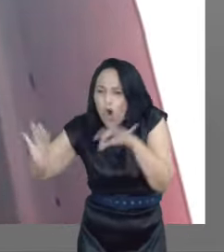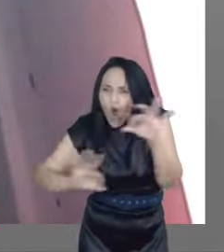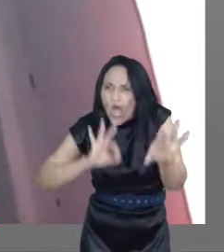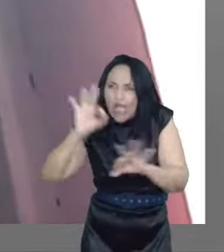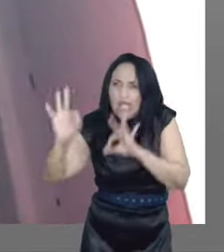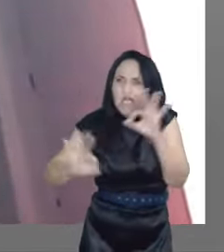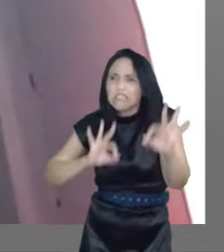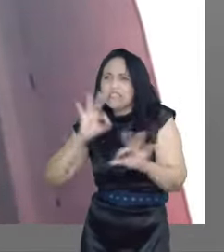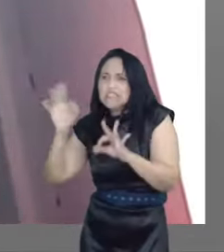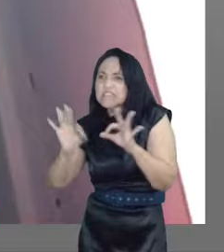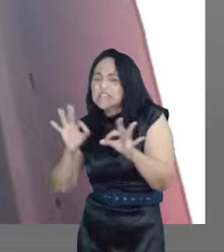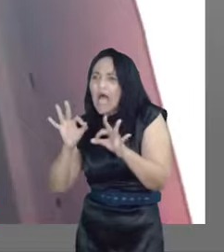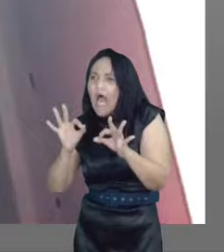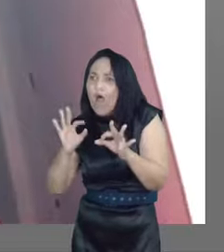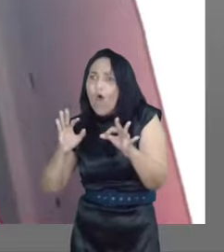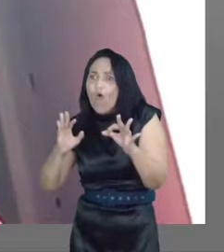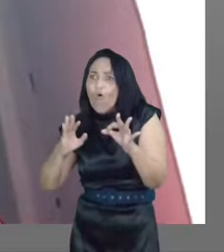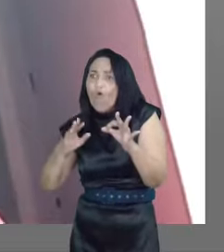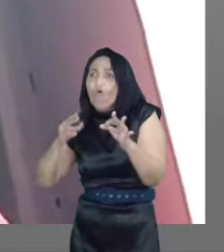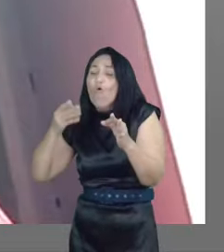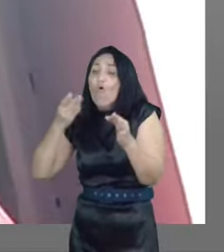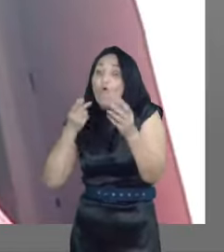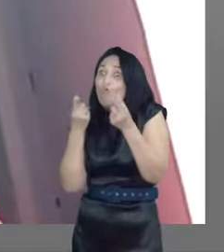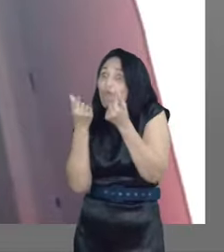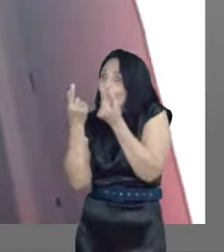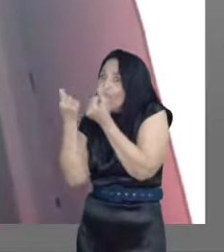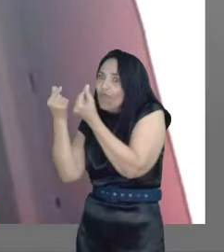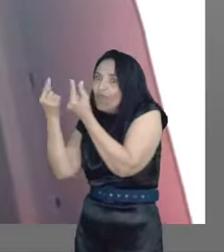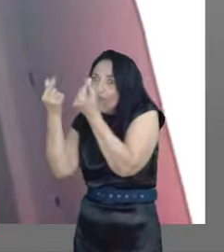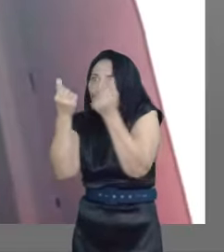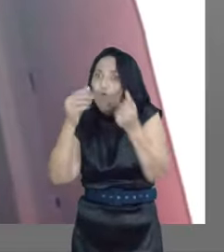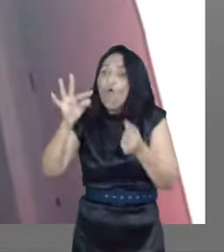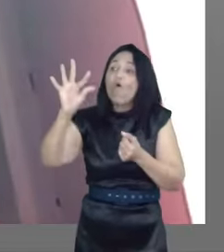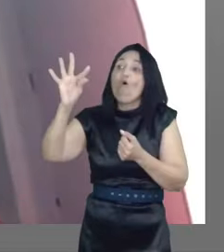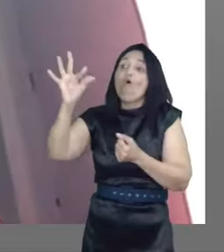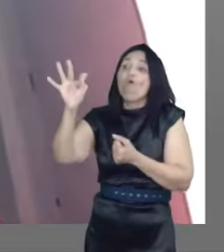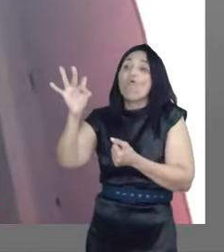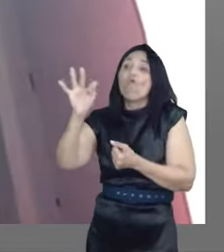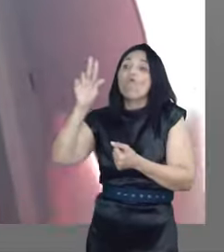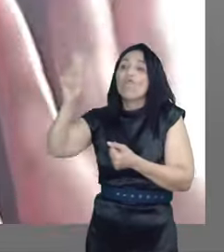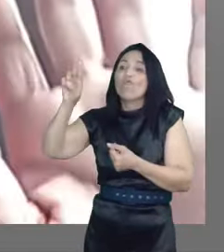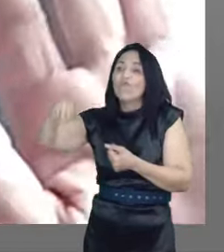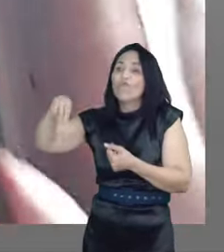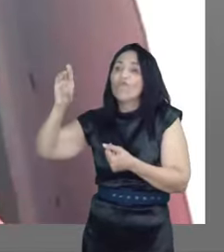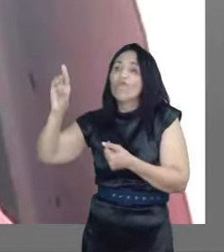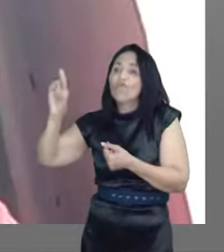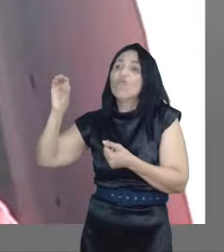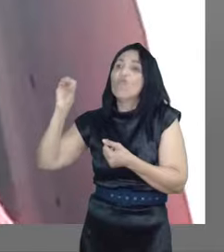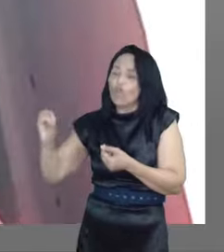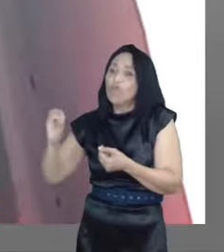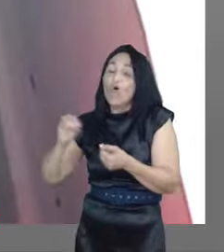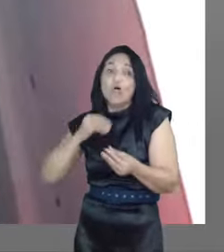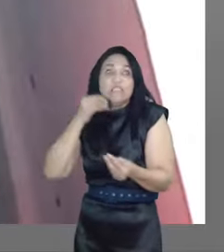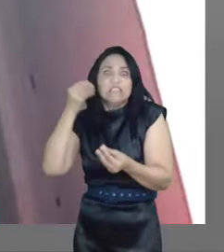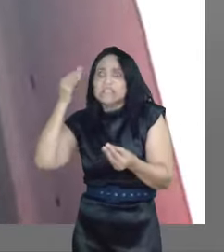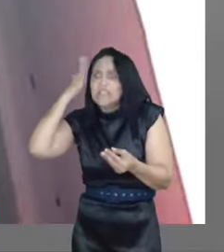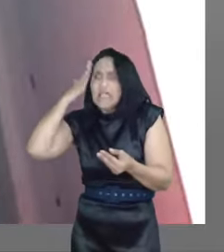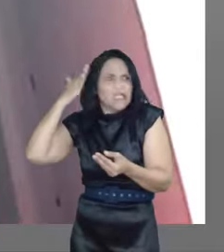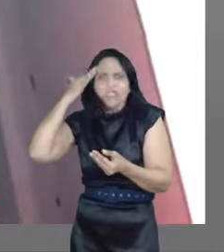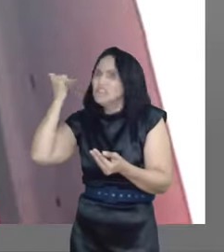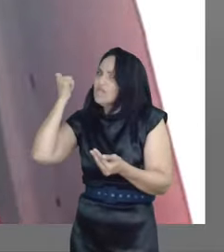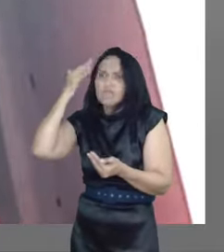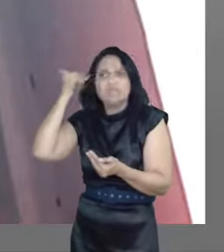fundo eleitoral sem saber quantos somos e onde vamos disputar, seja